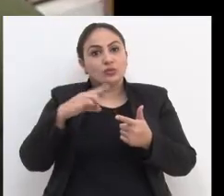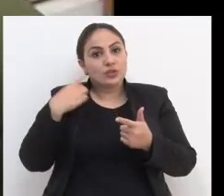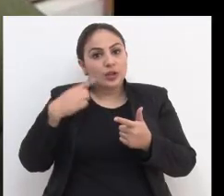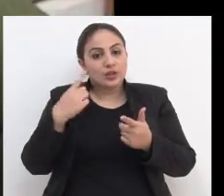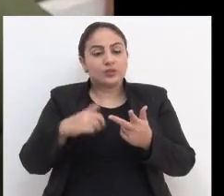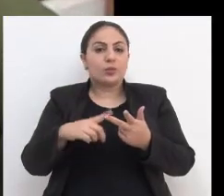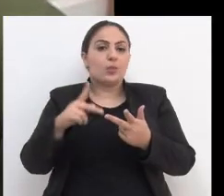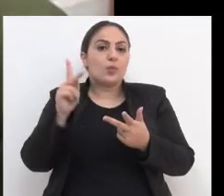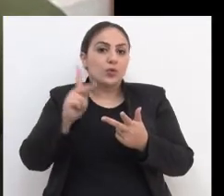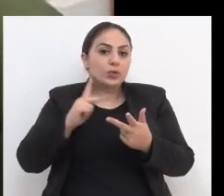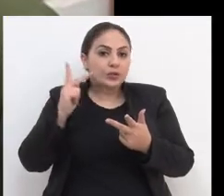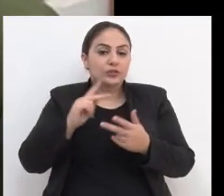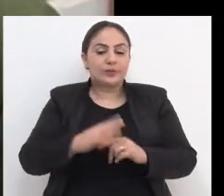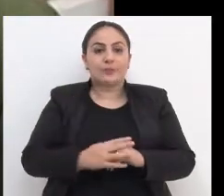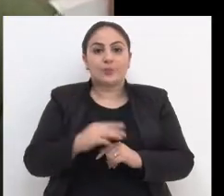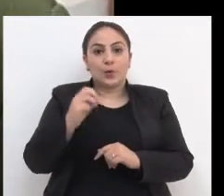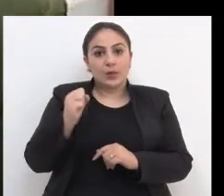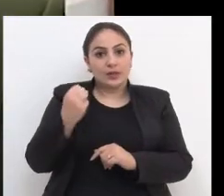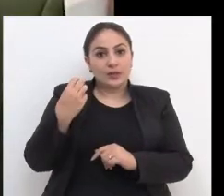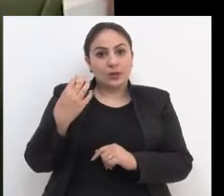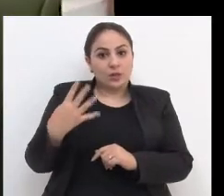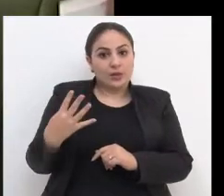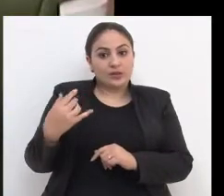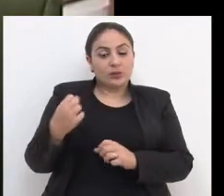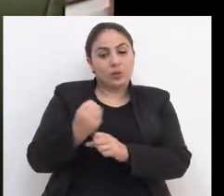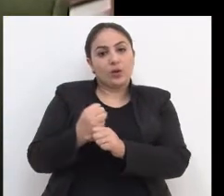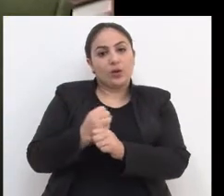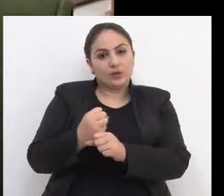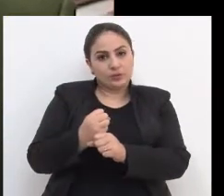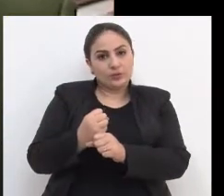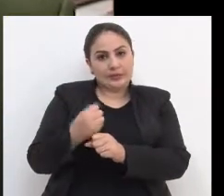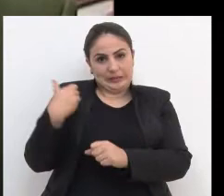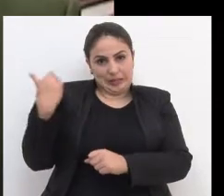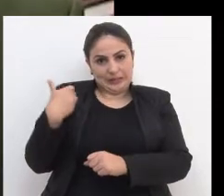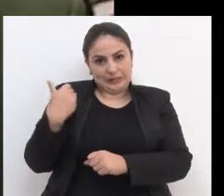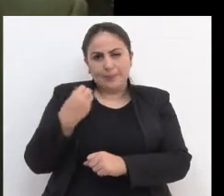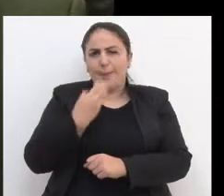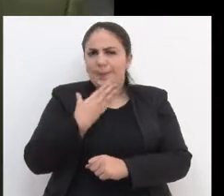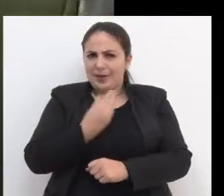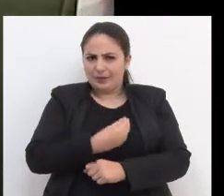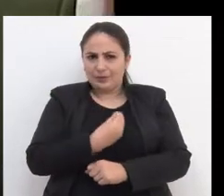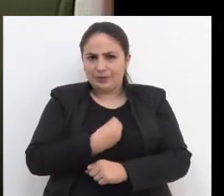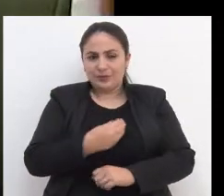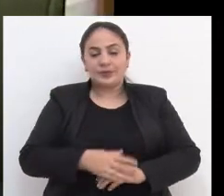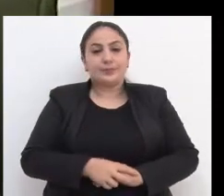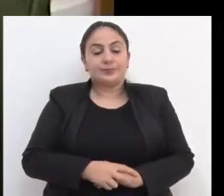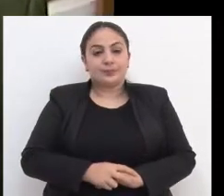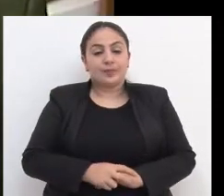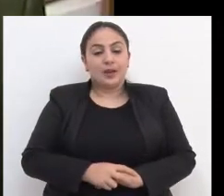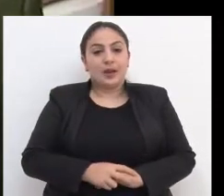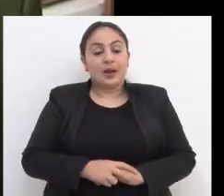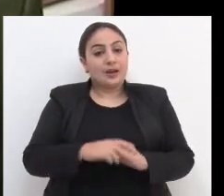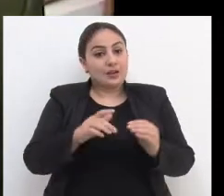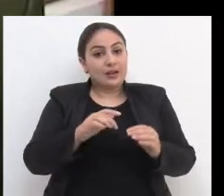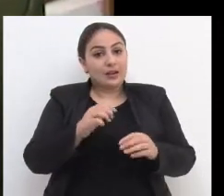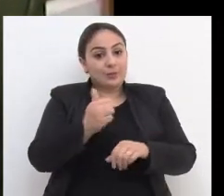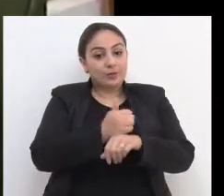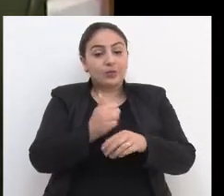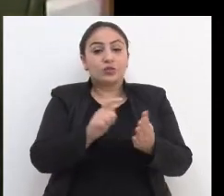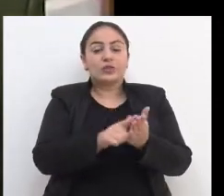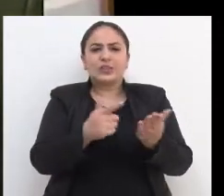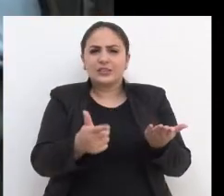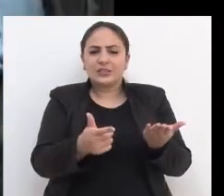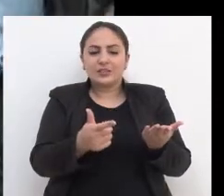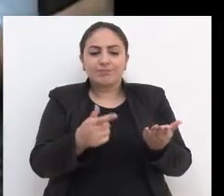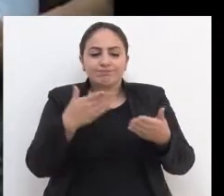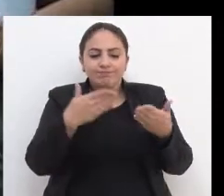Foram 84 anos bem vividos, dedicados à profissão de jornalista que foi exercida com amor